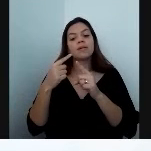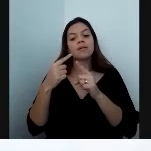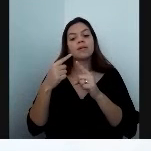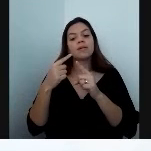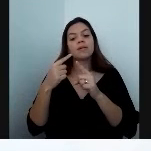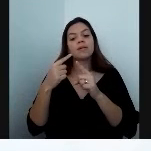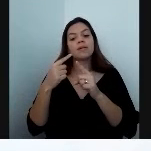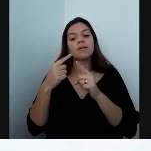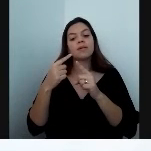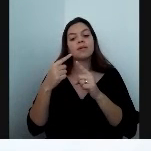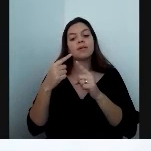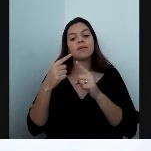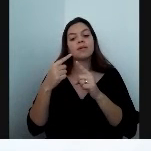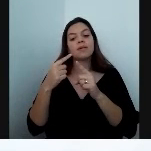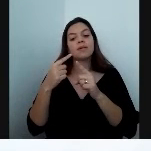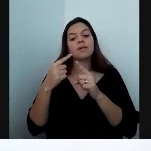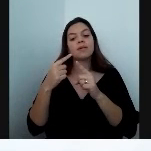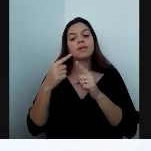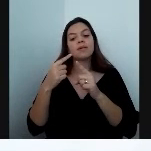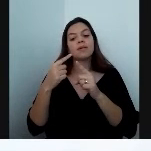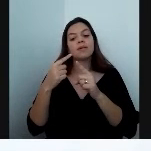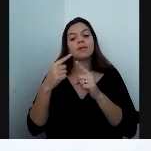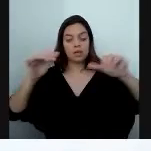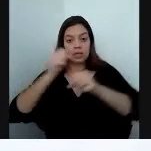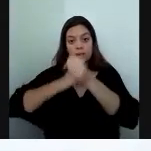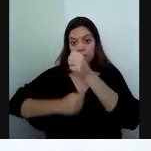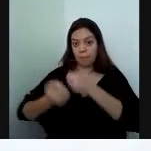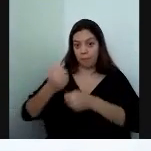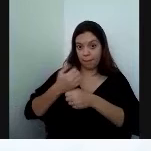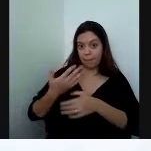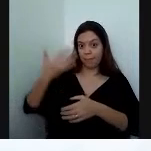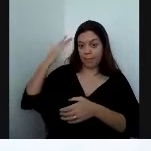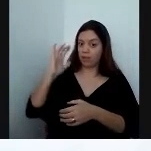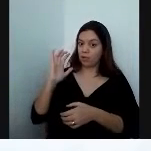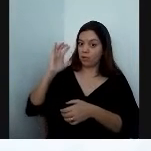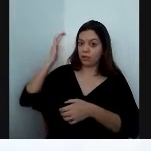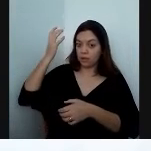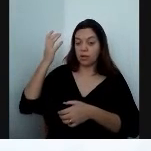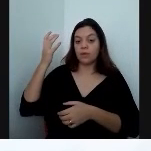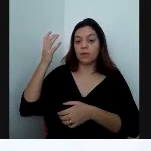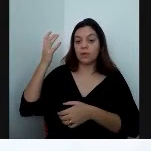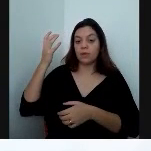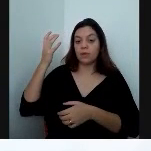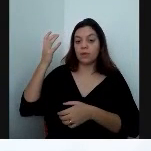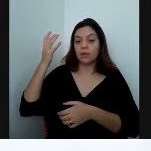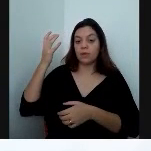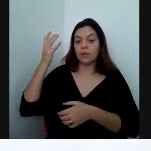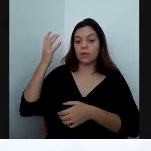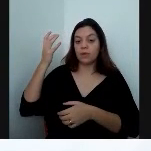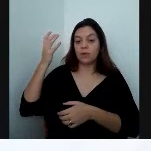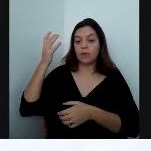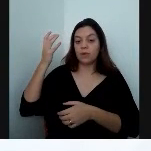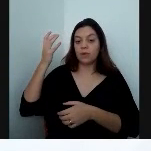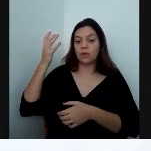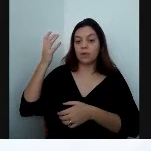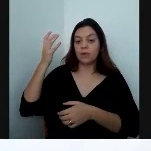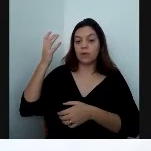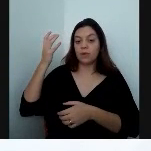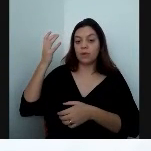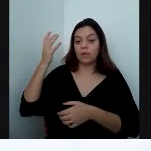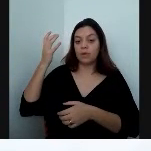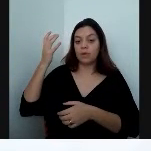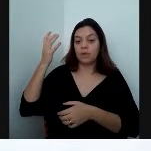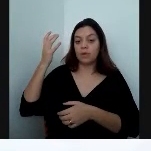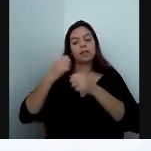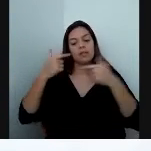E saíram alguns dados interessantes, né? Por exemplo, a gente comparou no nosso estudo as negociações do ano de 2019